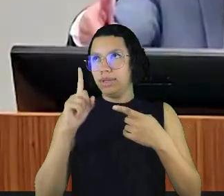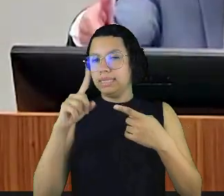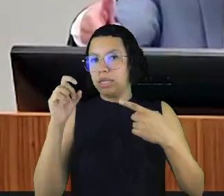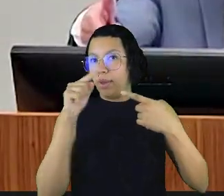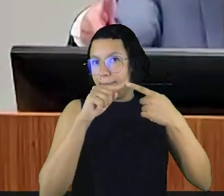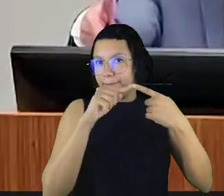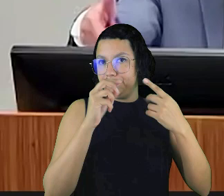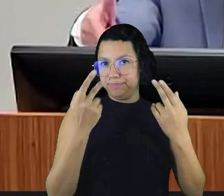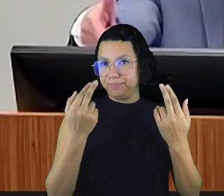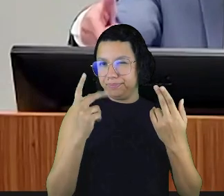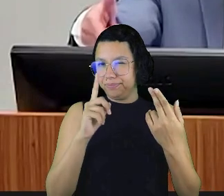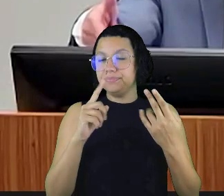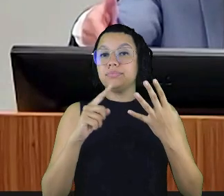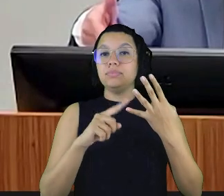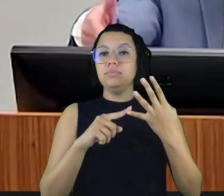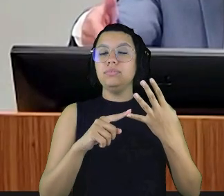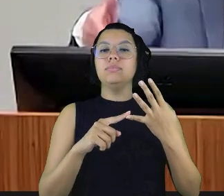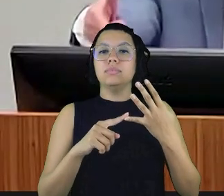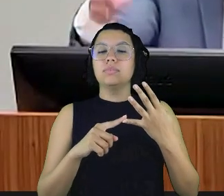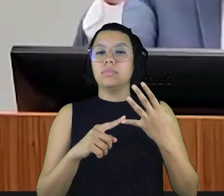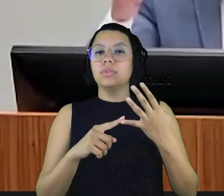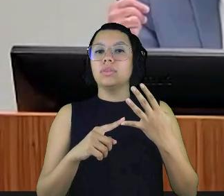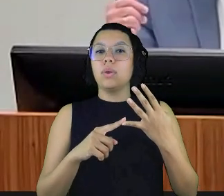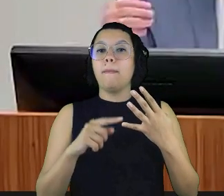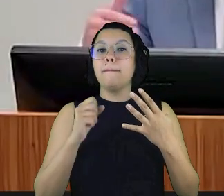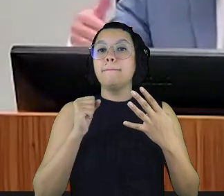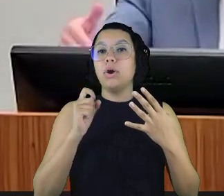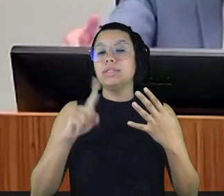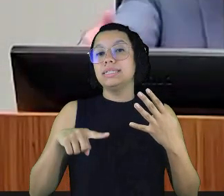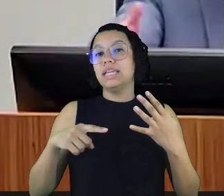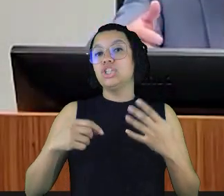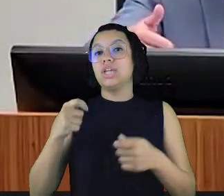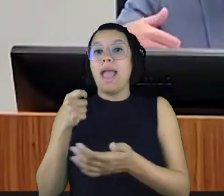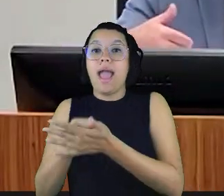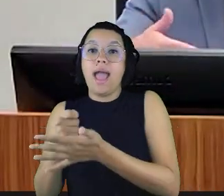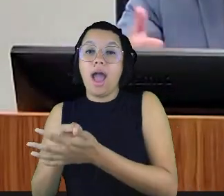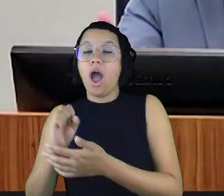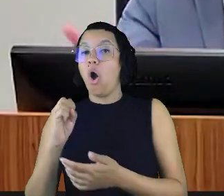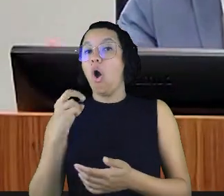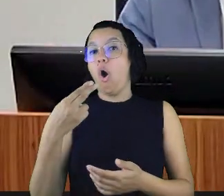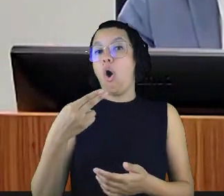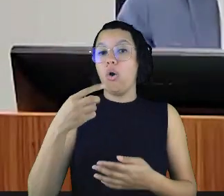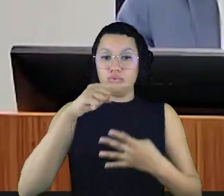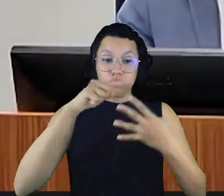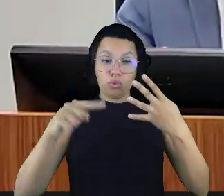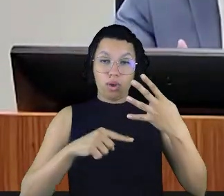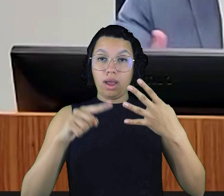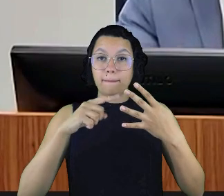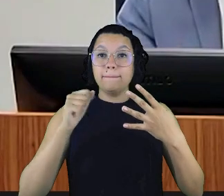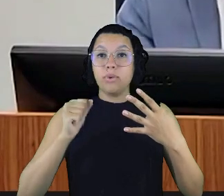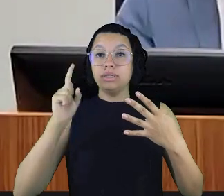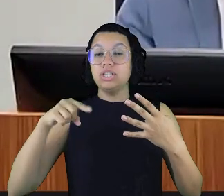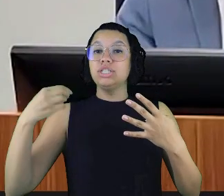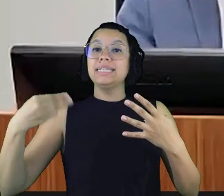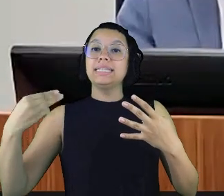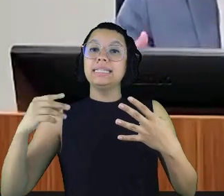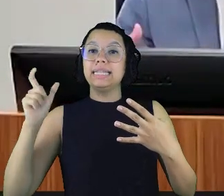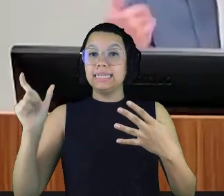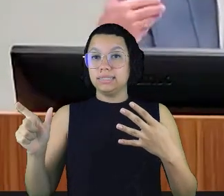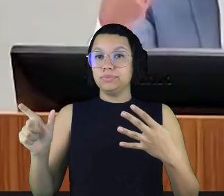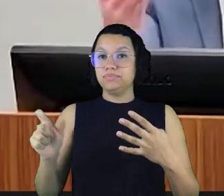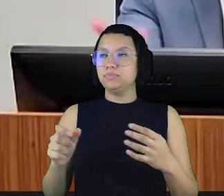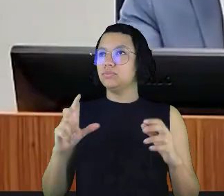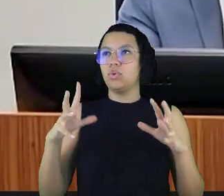executado ou de terceiros. Muito bem. É conhecido de todos o fenômeno, né,